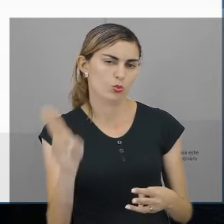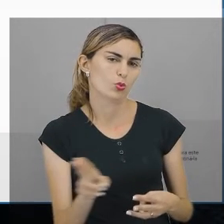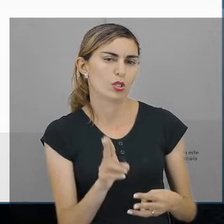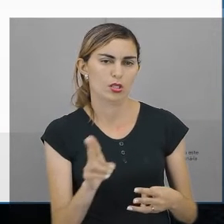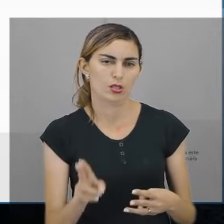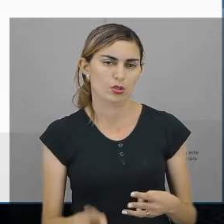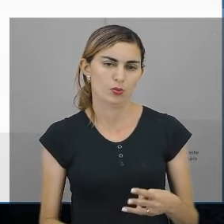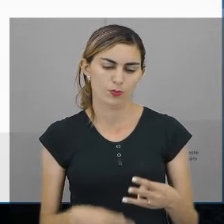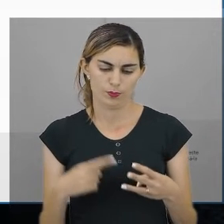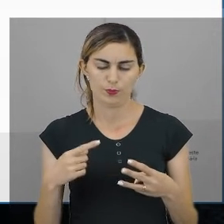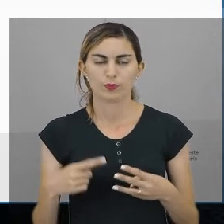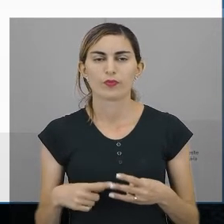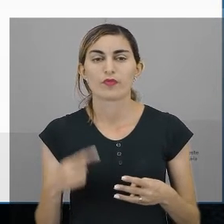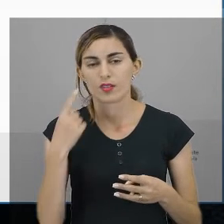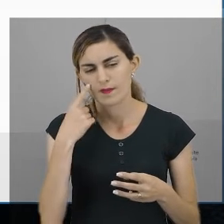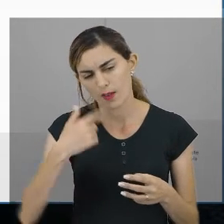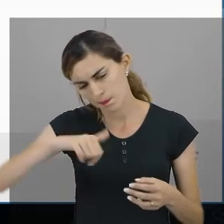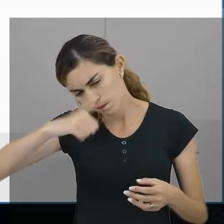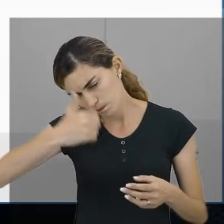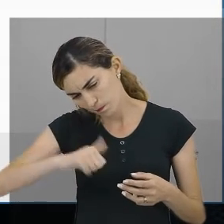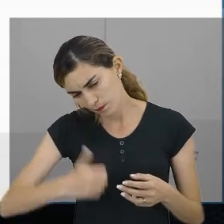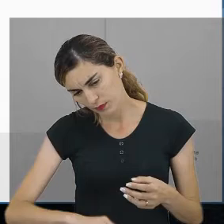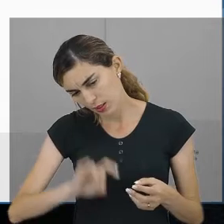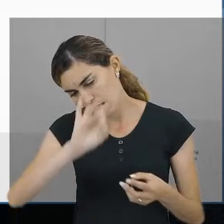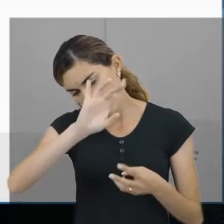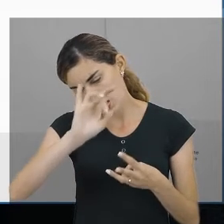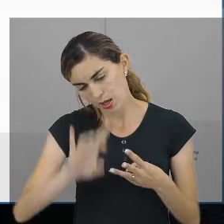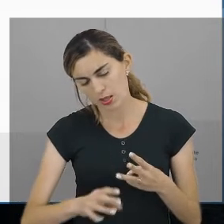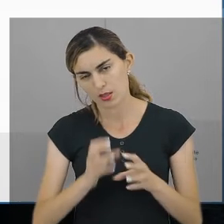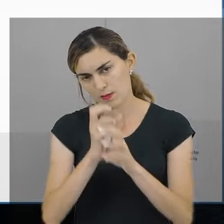e vai verificar se cada valor